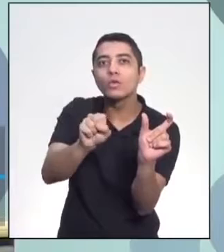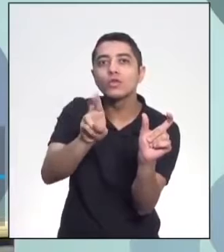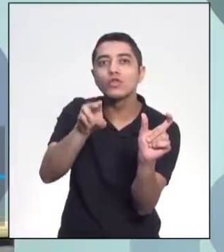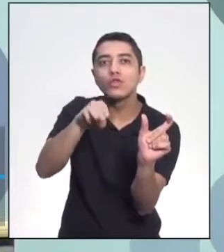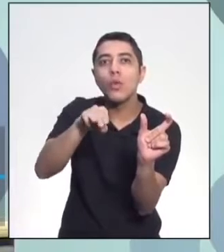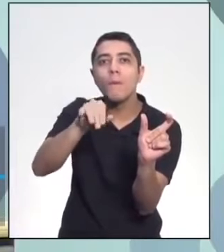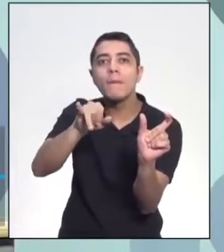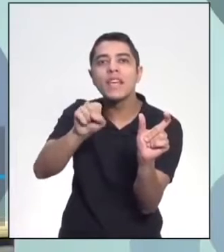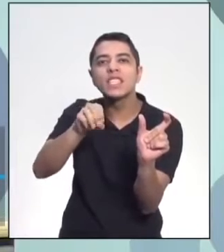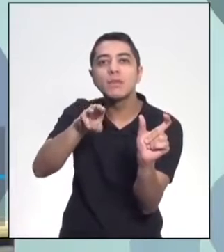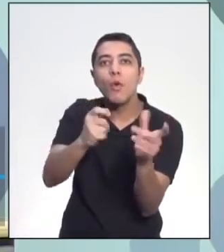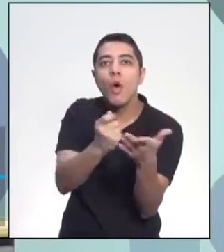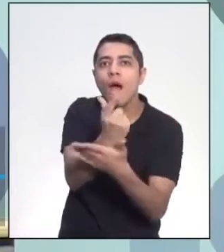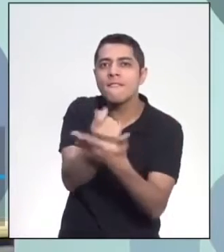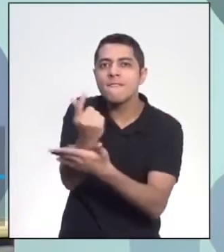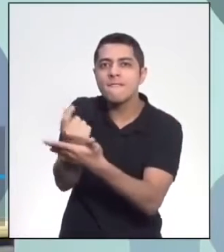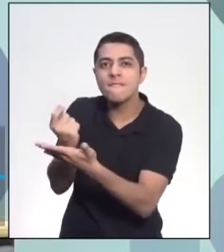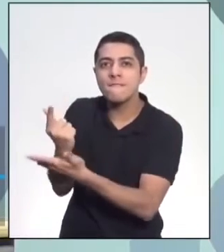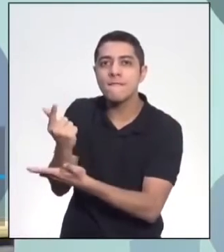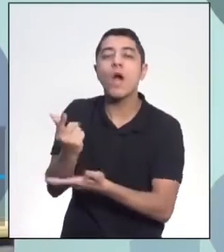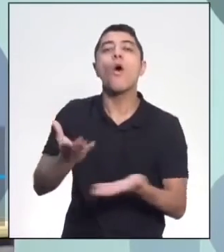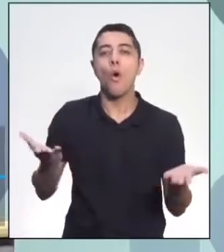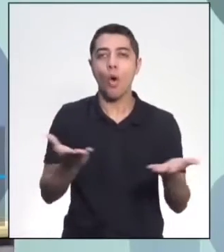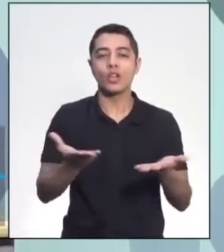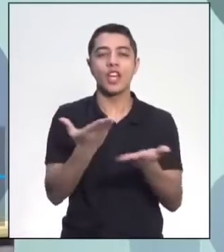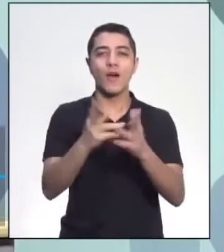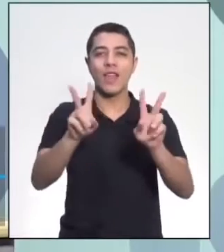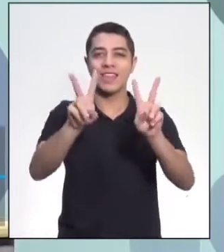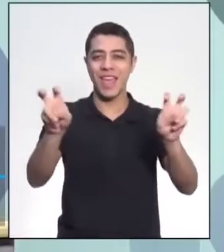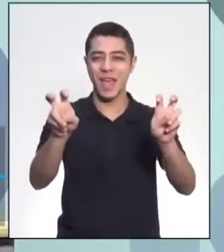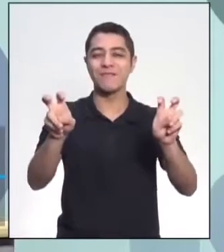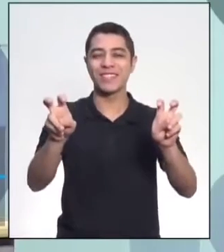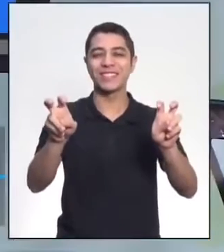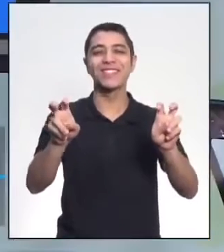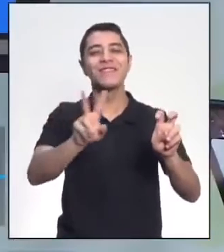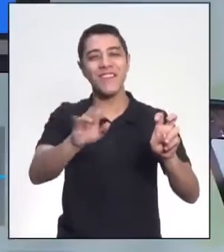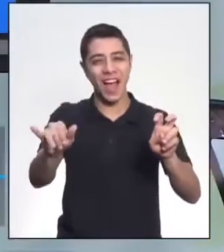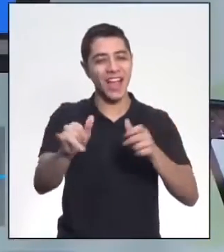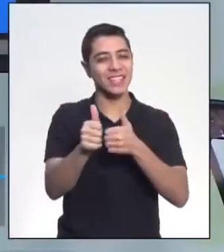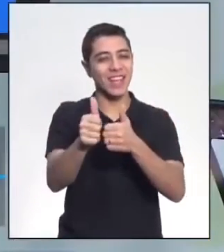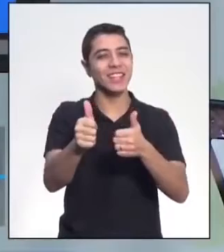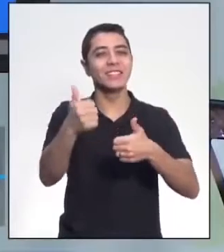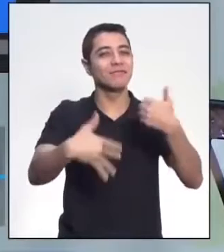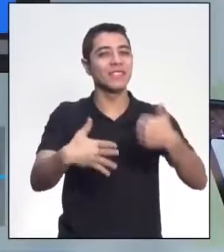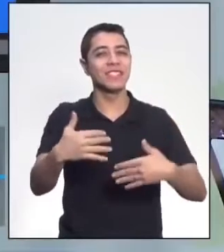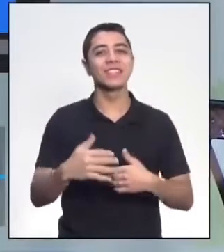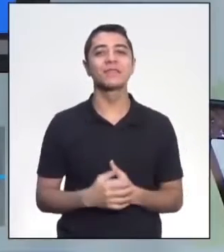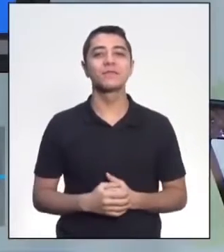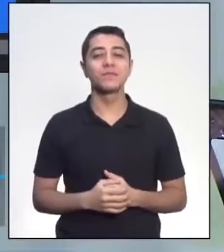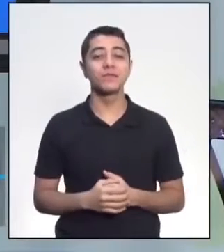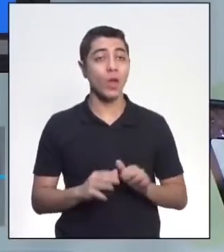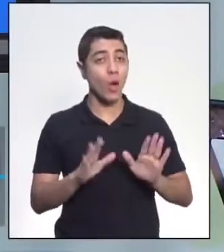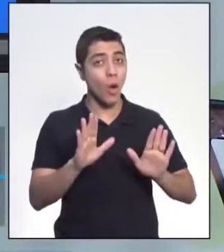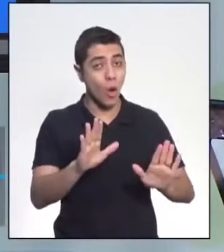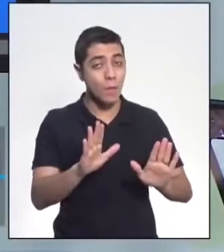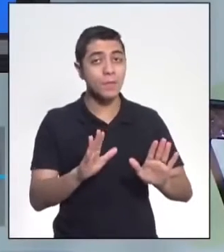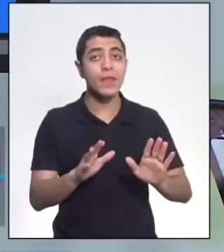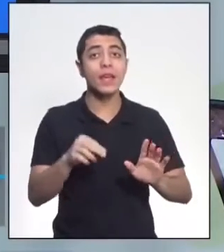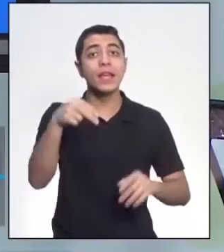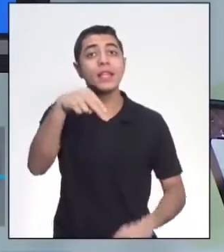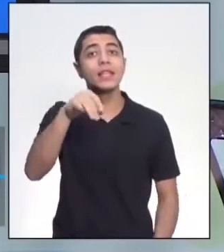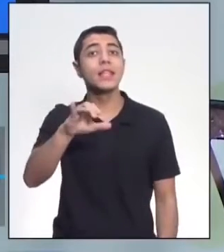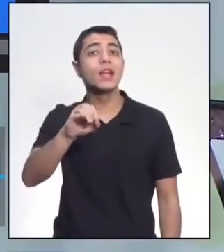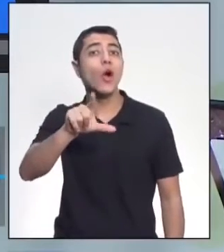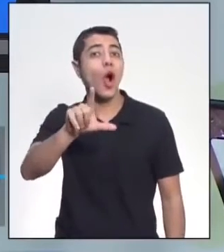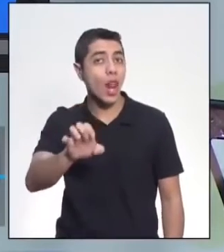tema do nosso texto de hoje, que vai puxar toda essa aula sobre gramática. Sou obrigado a cortar a sua palavra, Por professora. quê? Manda, tem mais? A Nicole não é